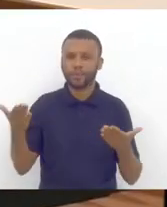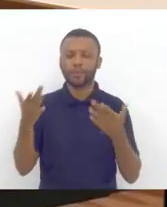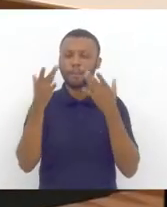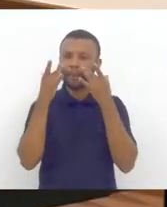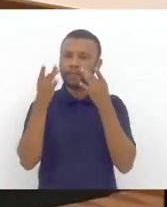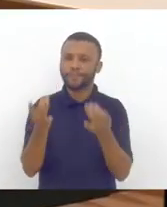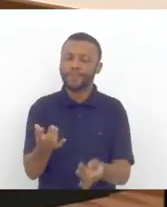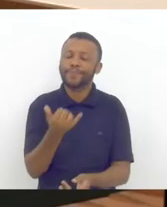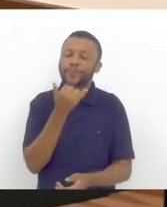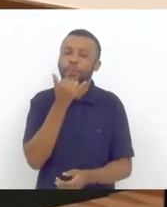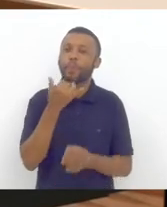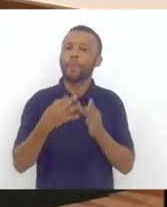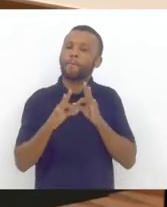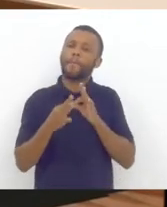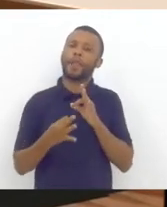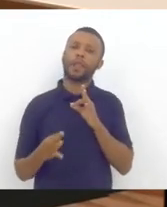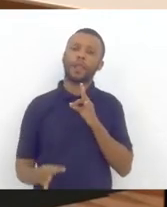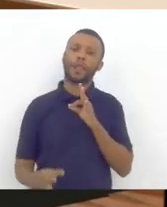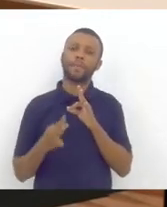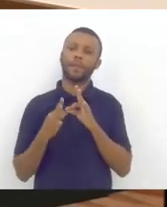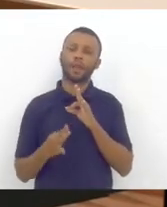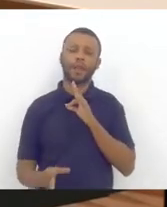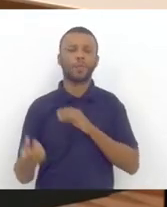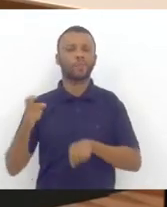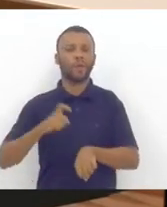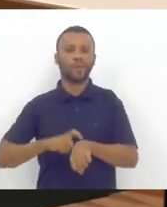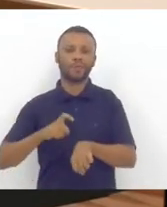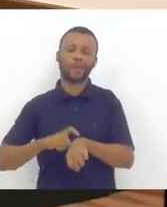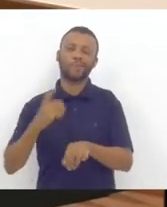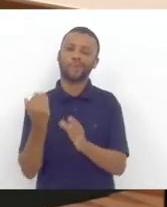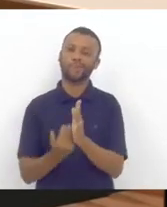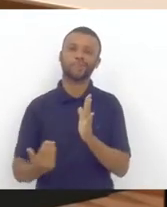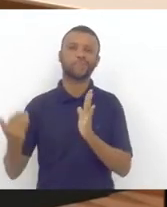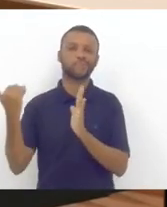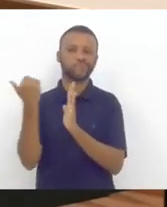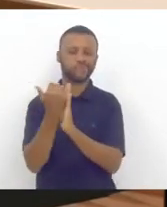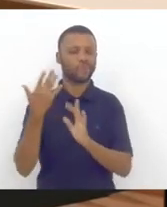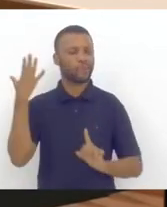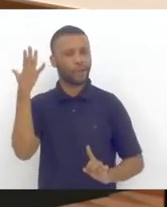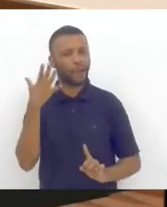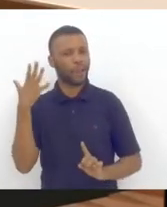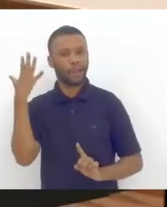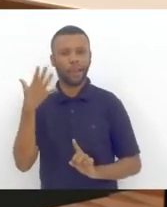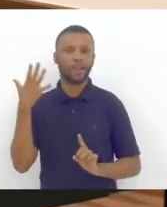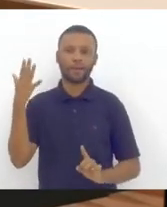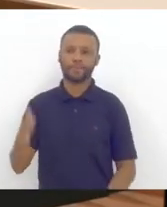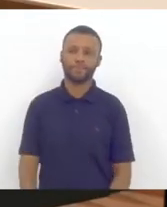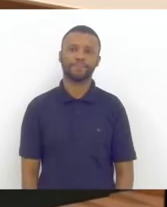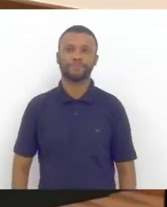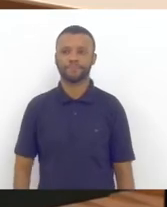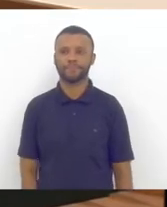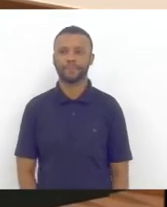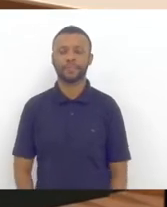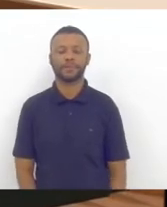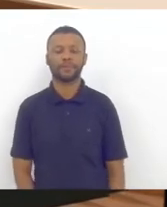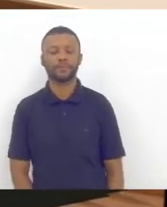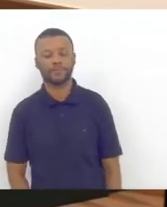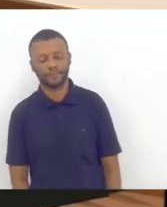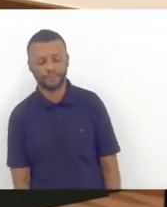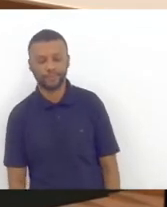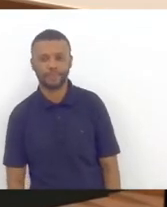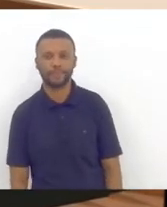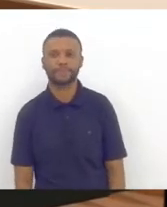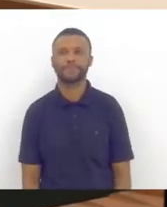peço desculpas pelo tempo, talvez exagerado, da minha fala. Meus respeitos a todos também,